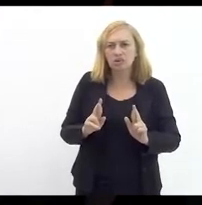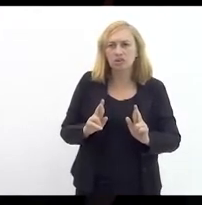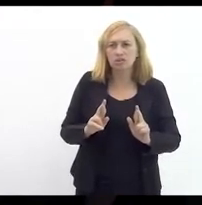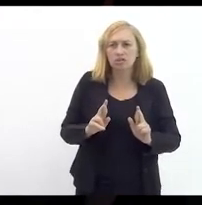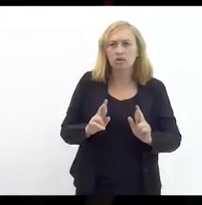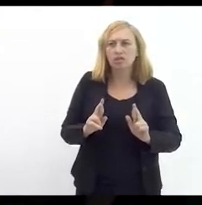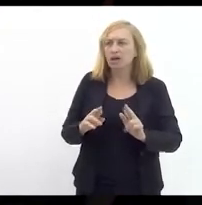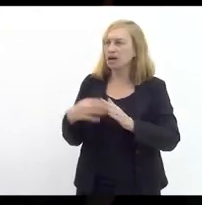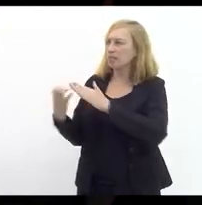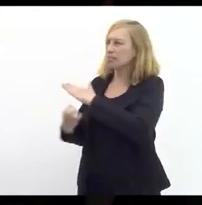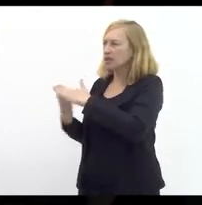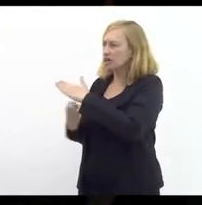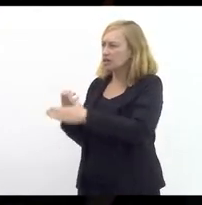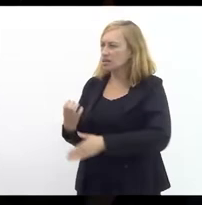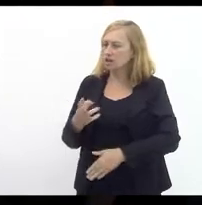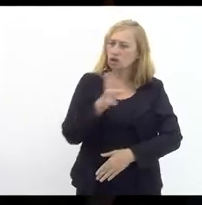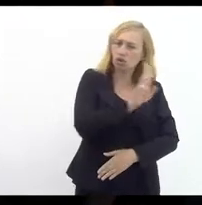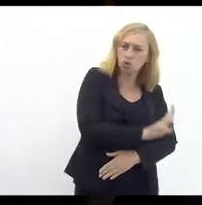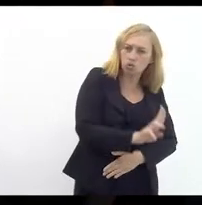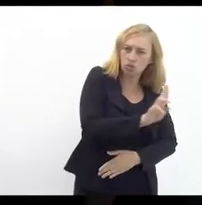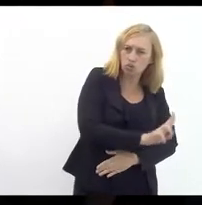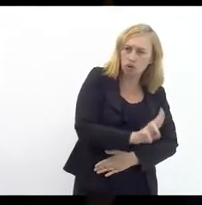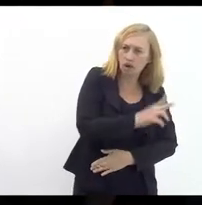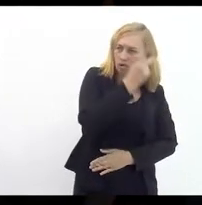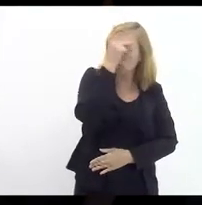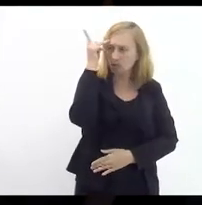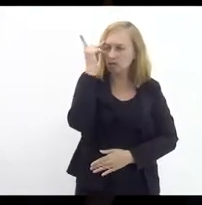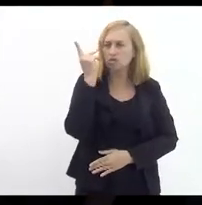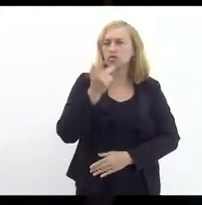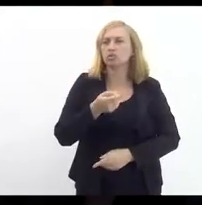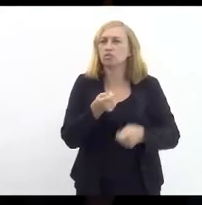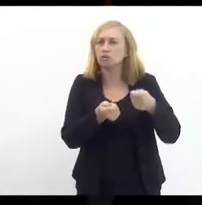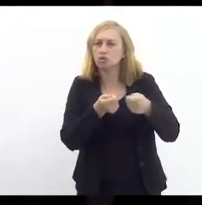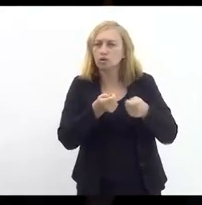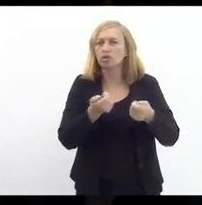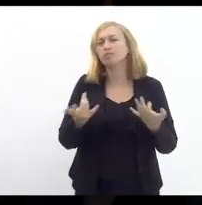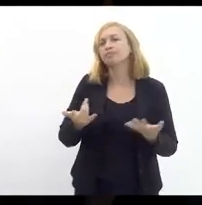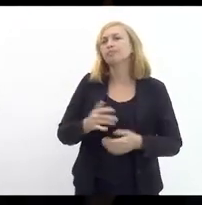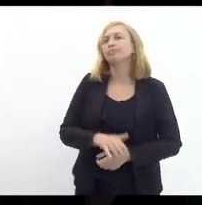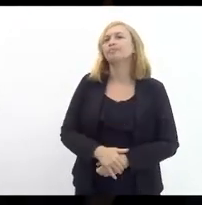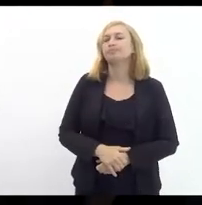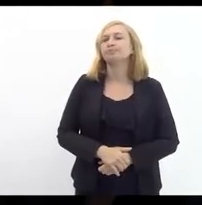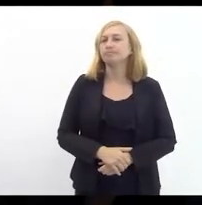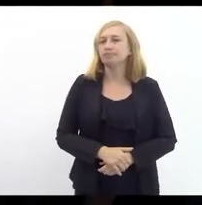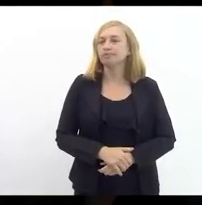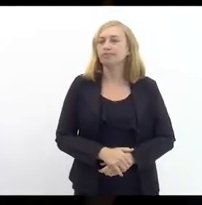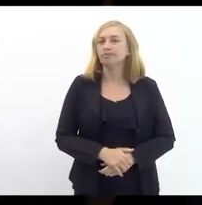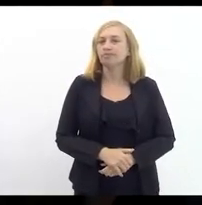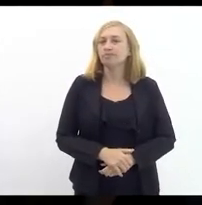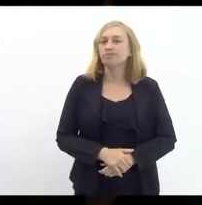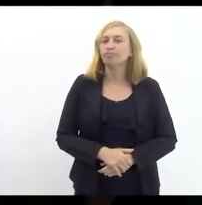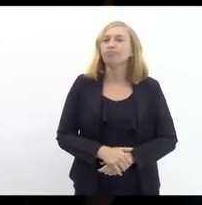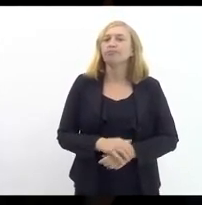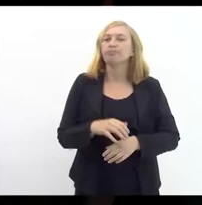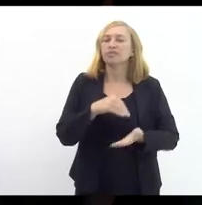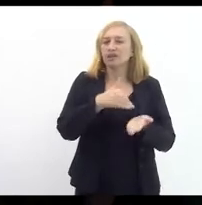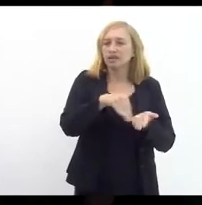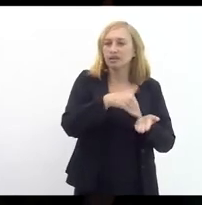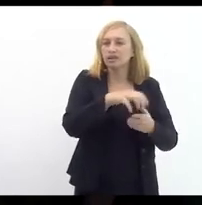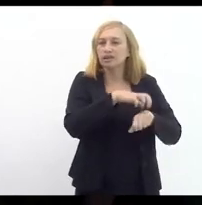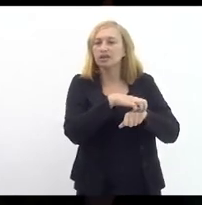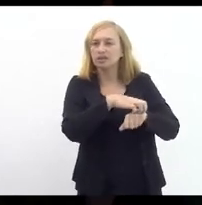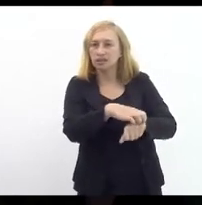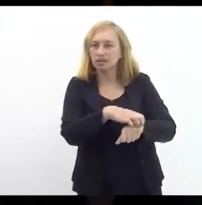triângulo de três pontos iguais e ela fica no meio regulando essa relação. A Secretaria de Transporte